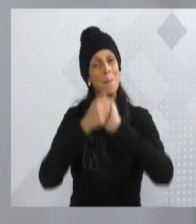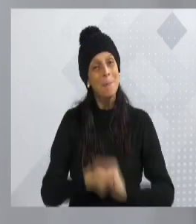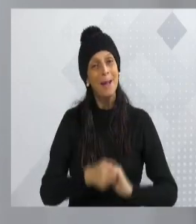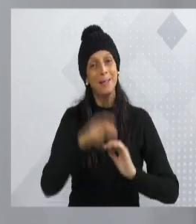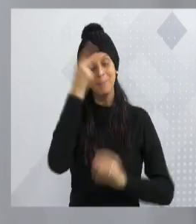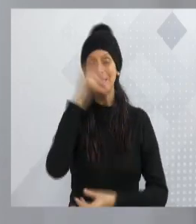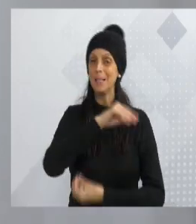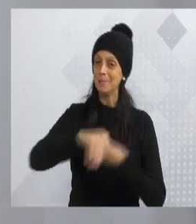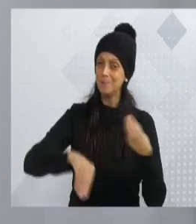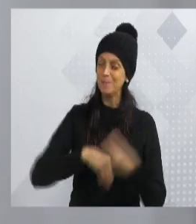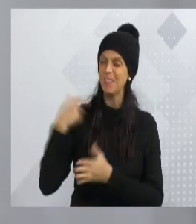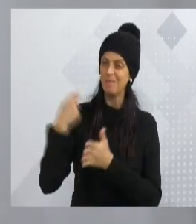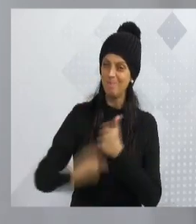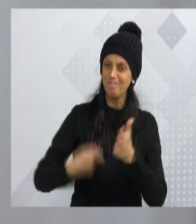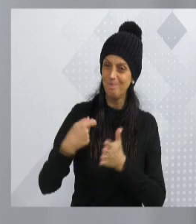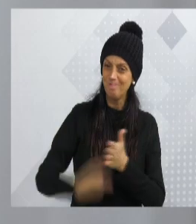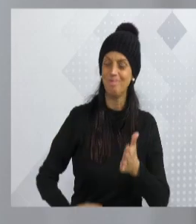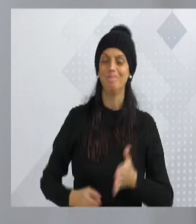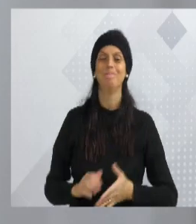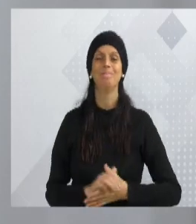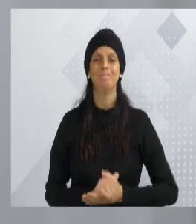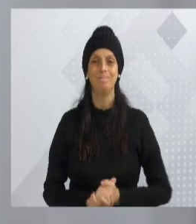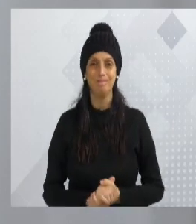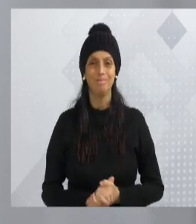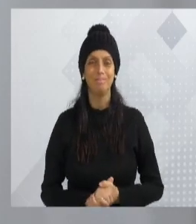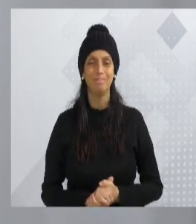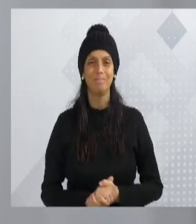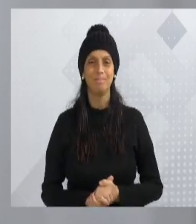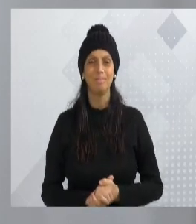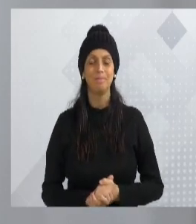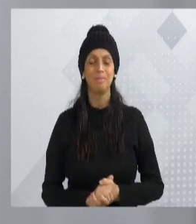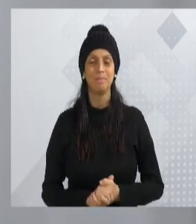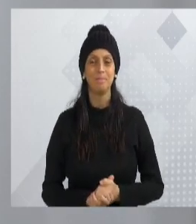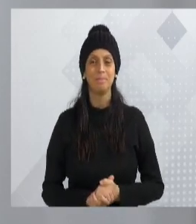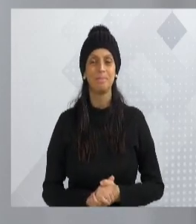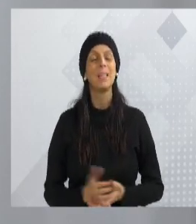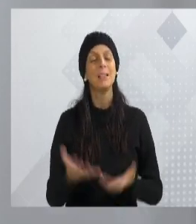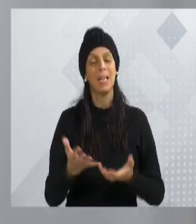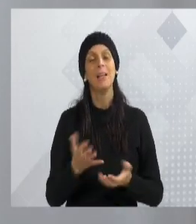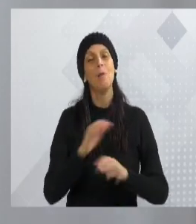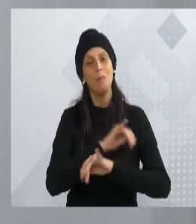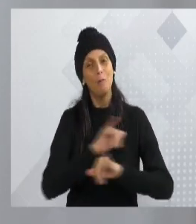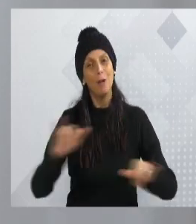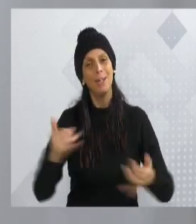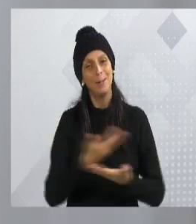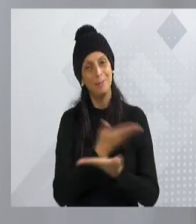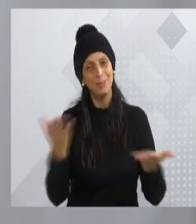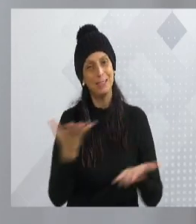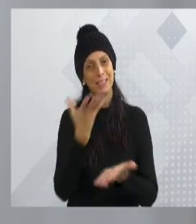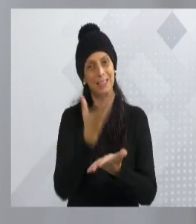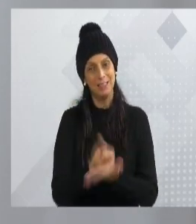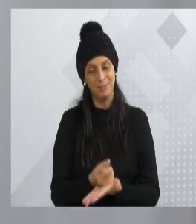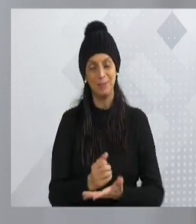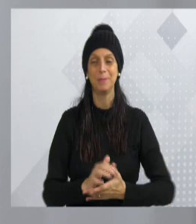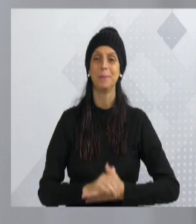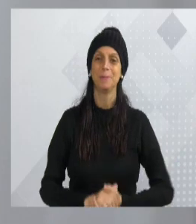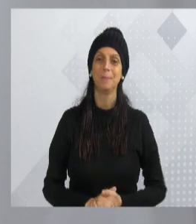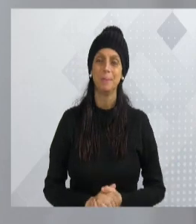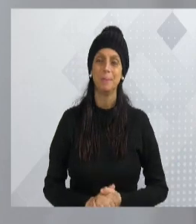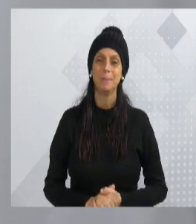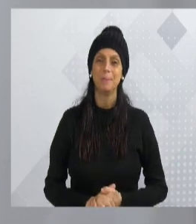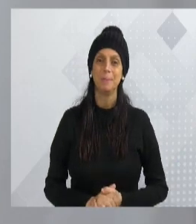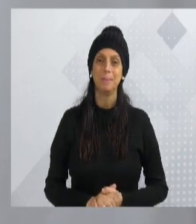envolvidos nessas nessas lutas aqui é deixa isso aqui registrado nessa casa